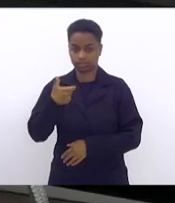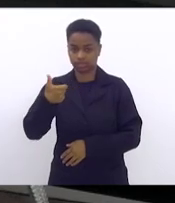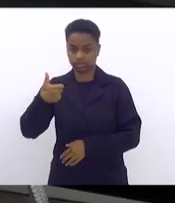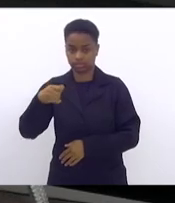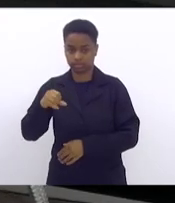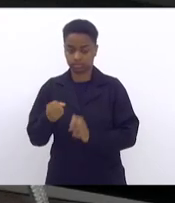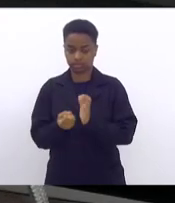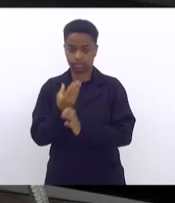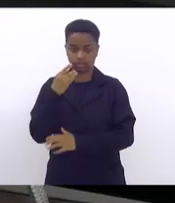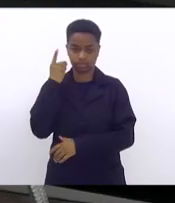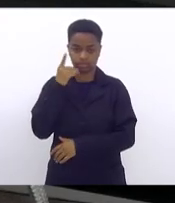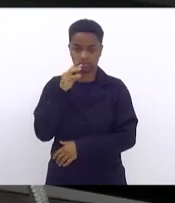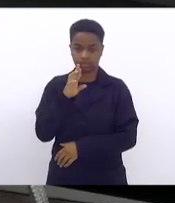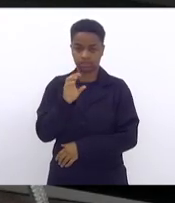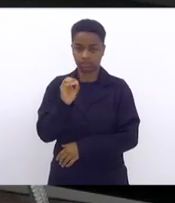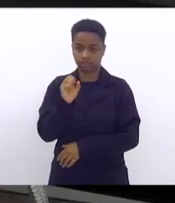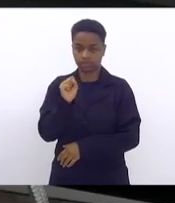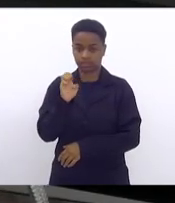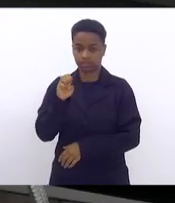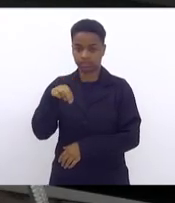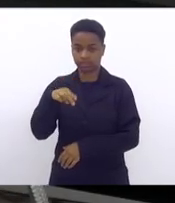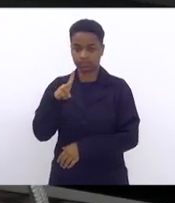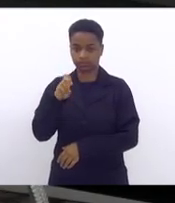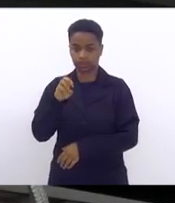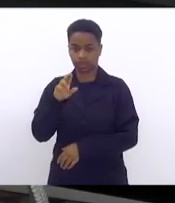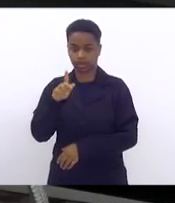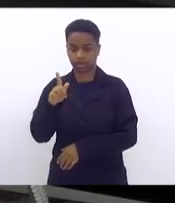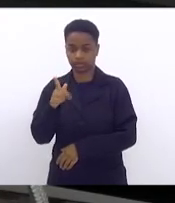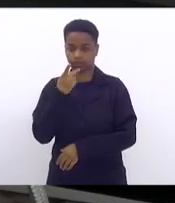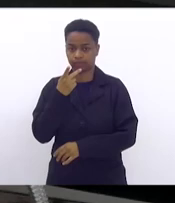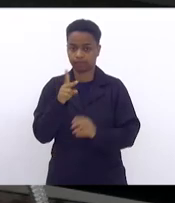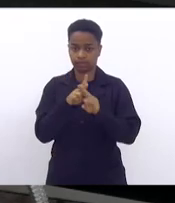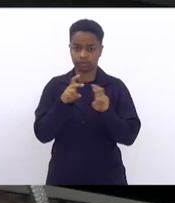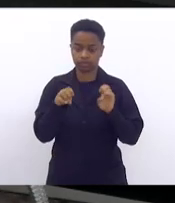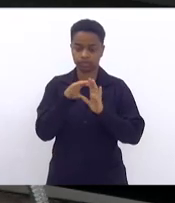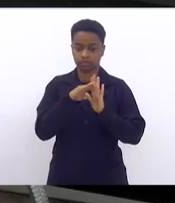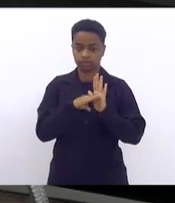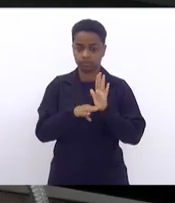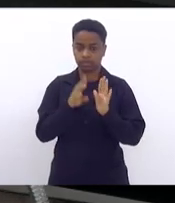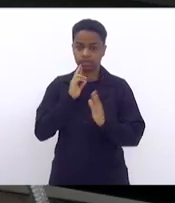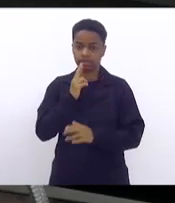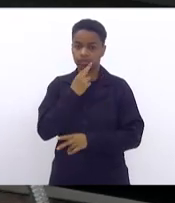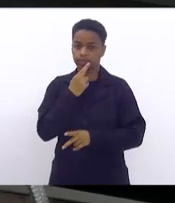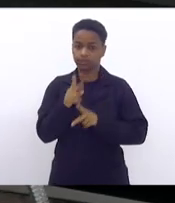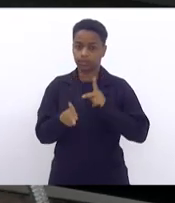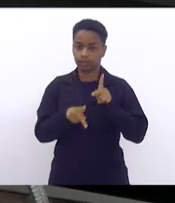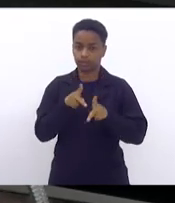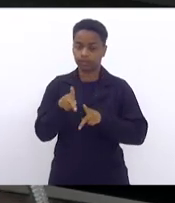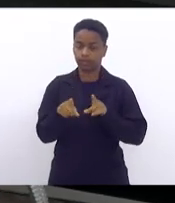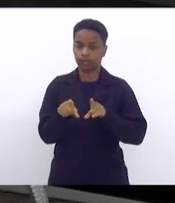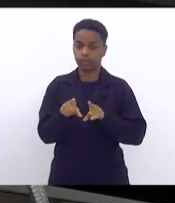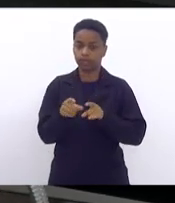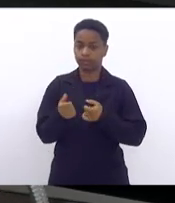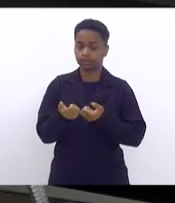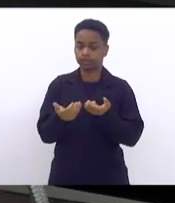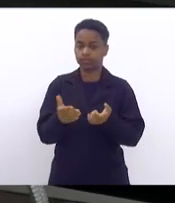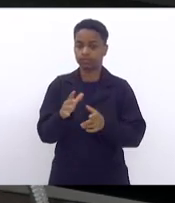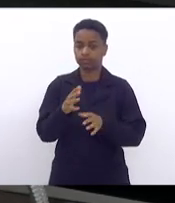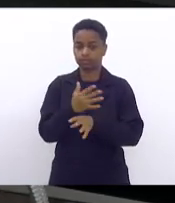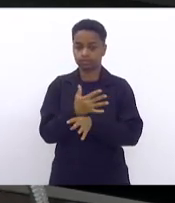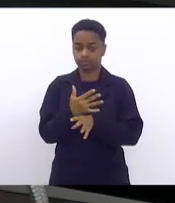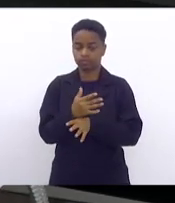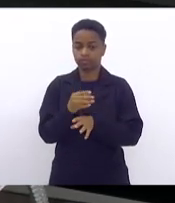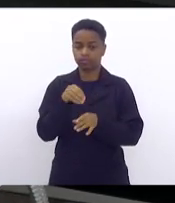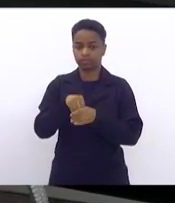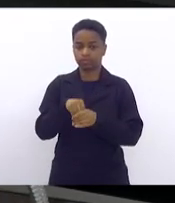1497/2019, de autoria do deputado Rosenberg Reis, que dispõe sobre o programa Restaurante Popular e ou Cidadão no âmbito do Estado do